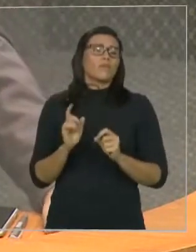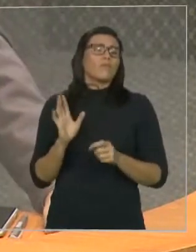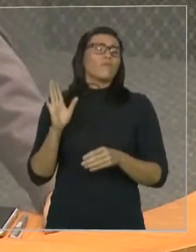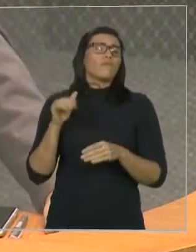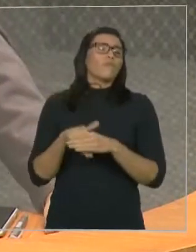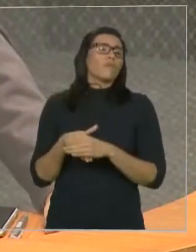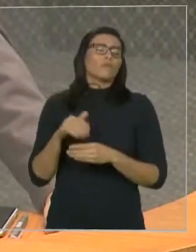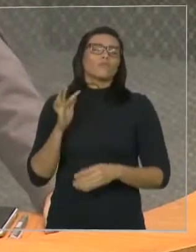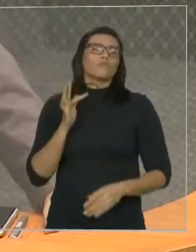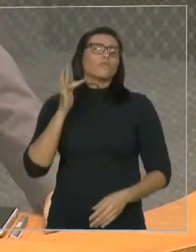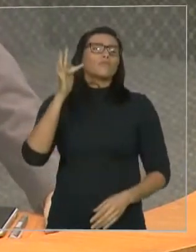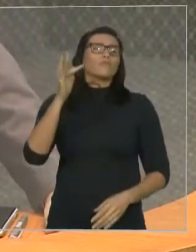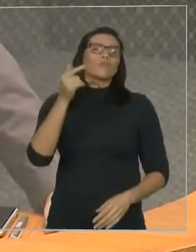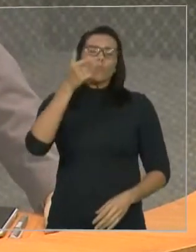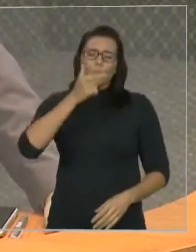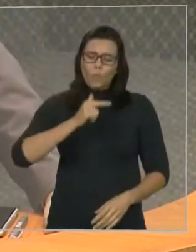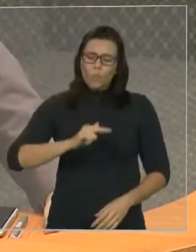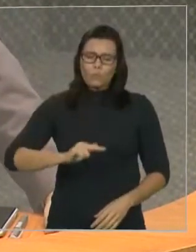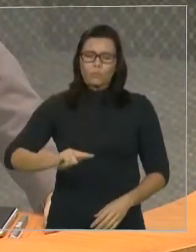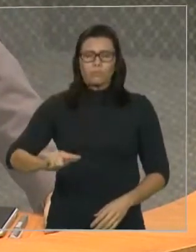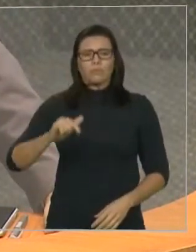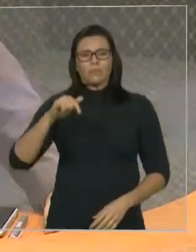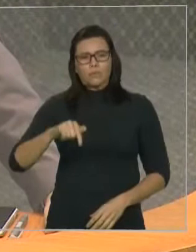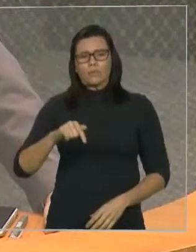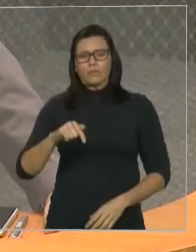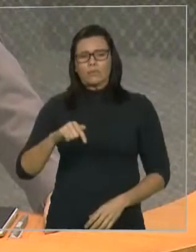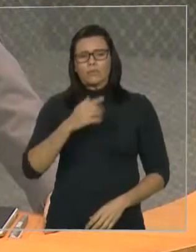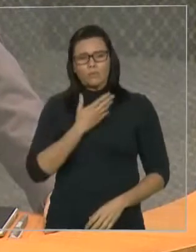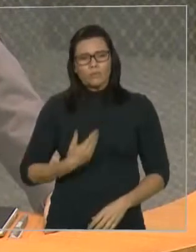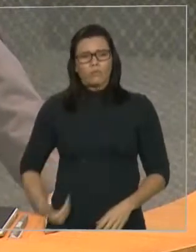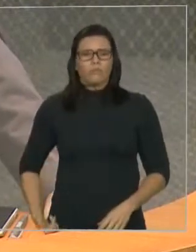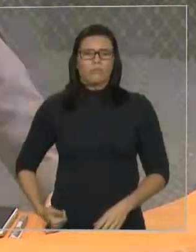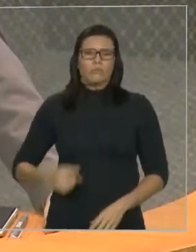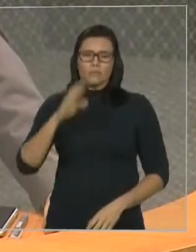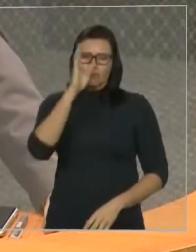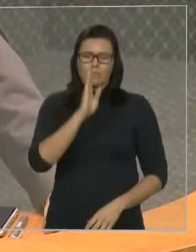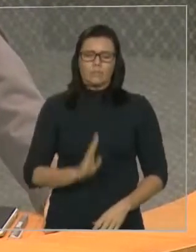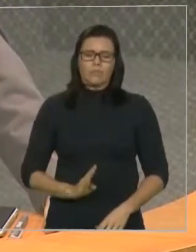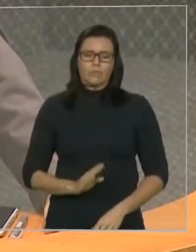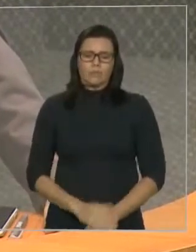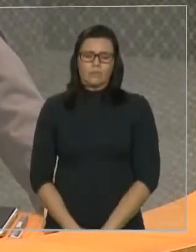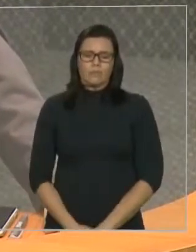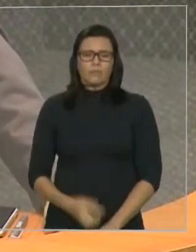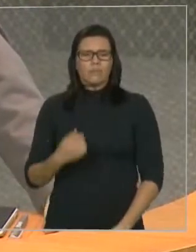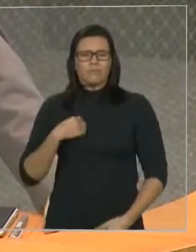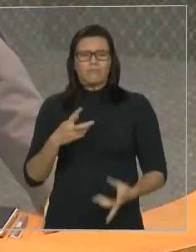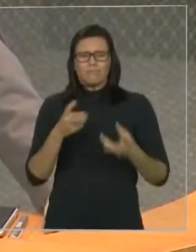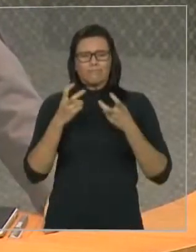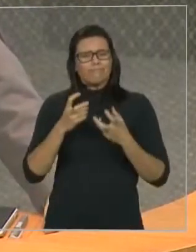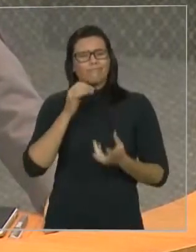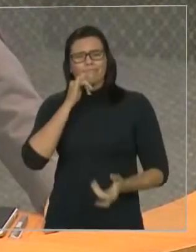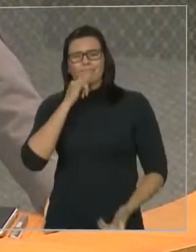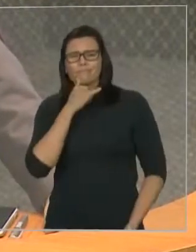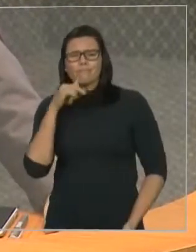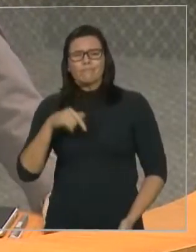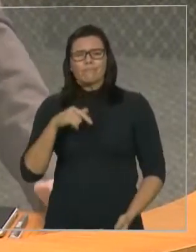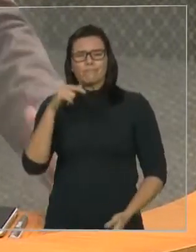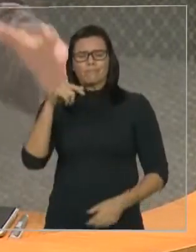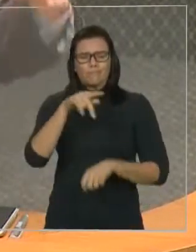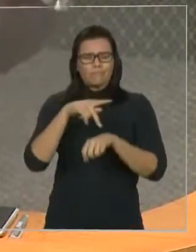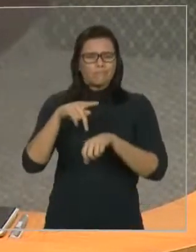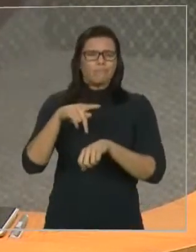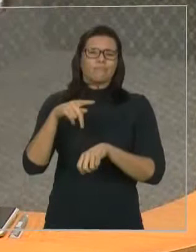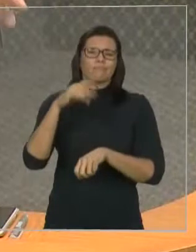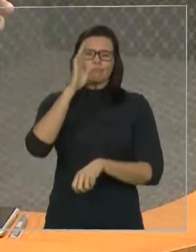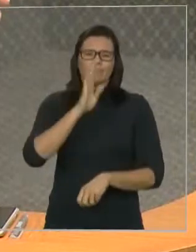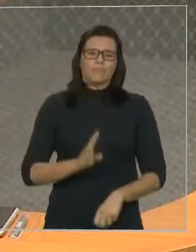Brasil. Essa é a situação triste que o nosso país se encontra. E o Maranhão, como ele está no